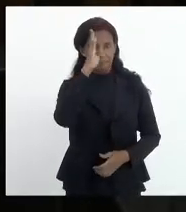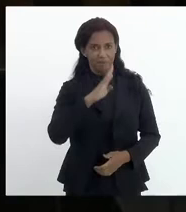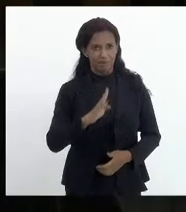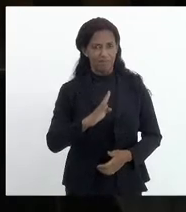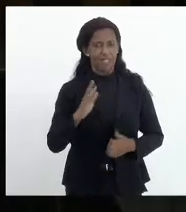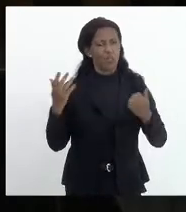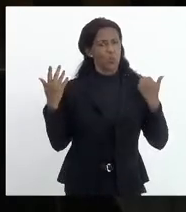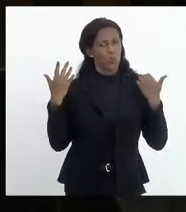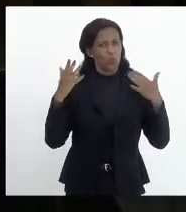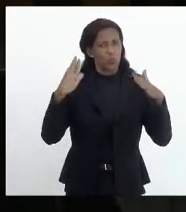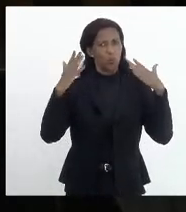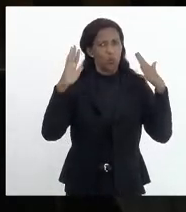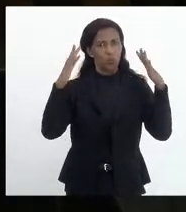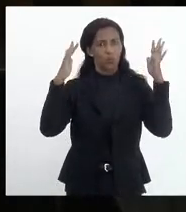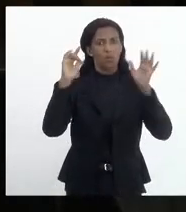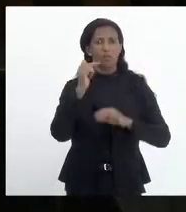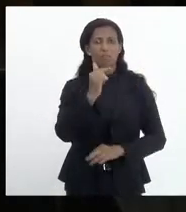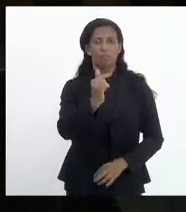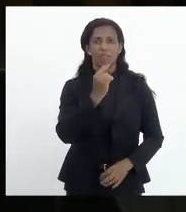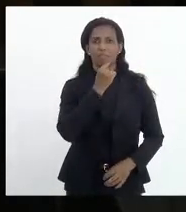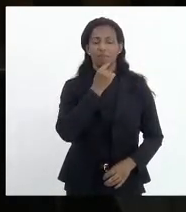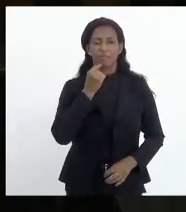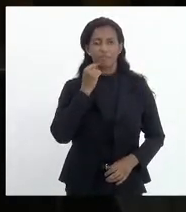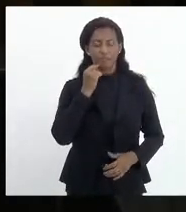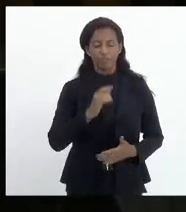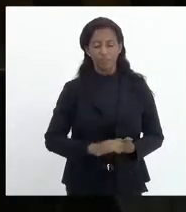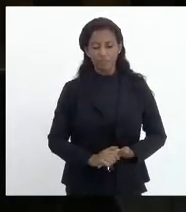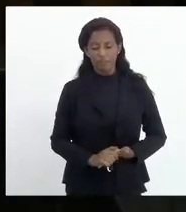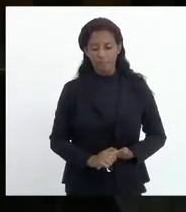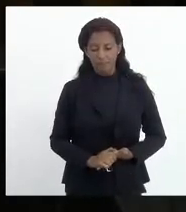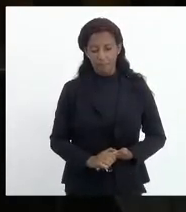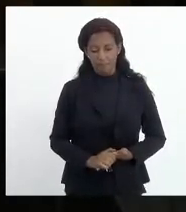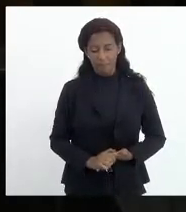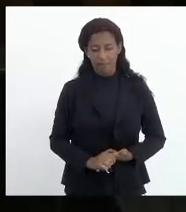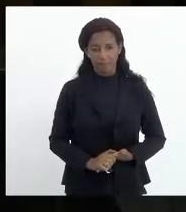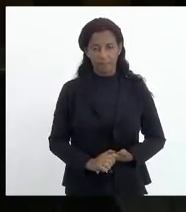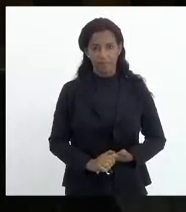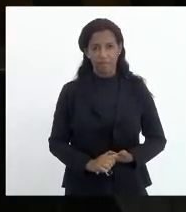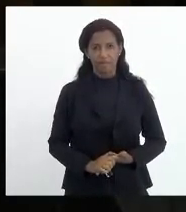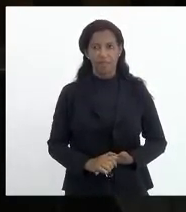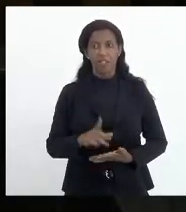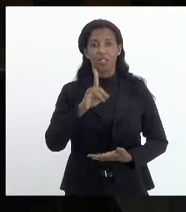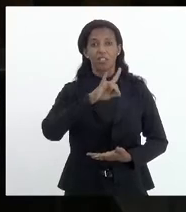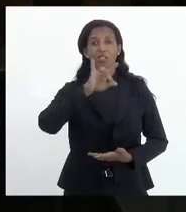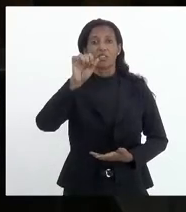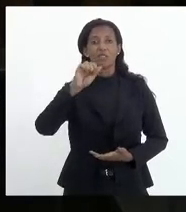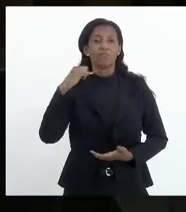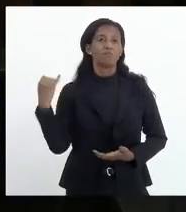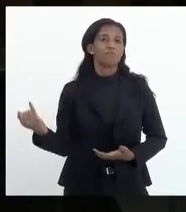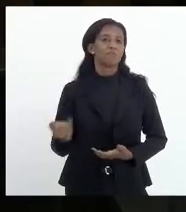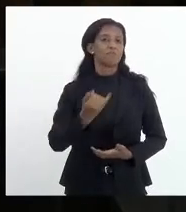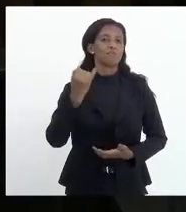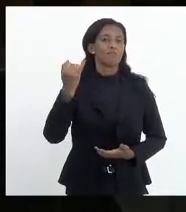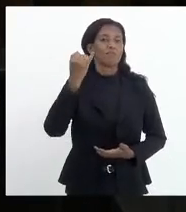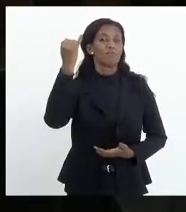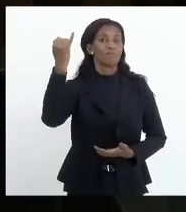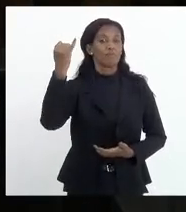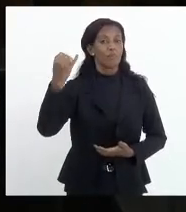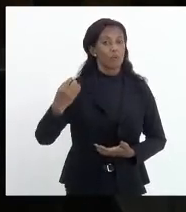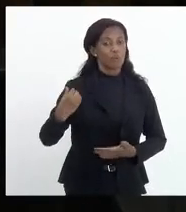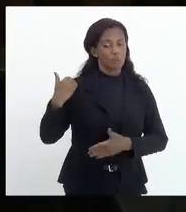comemoramos em site de setembro dia que importante do nosso processo